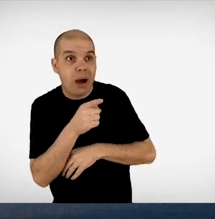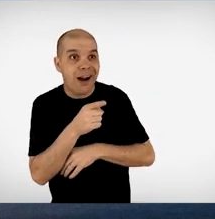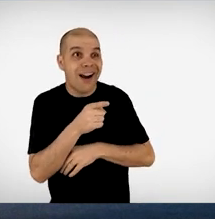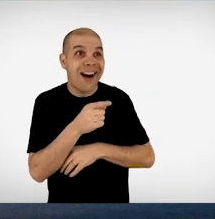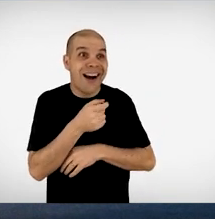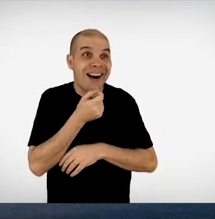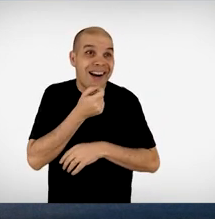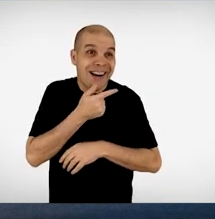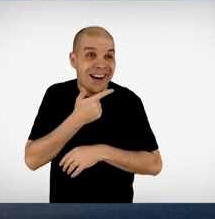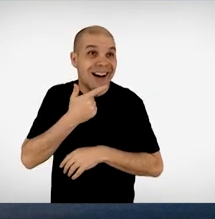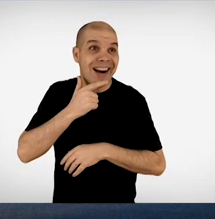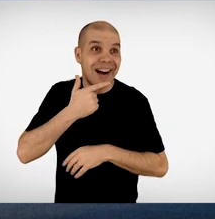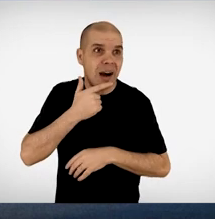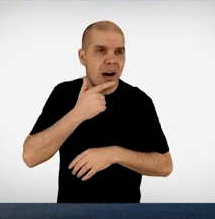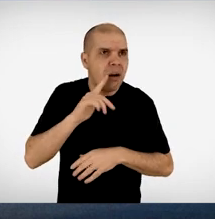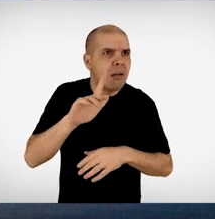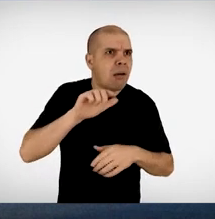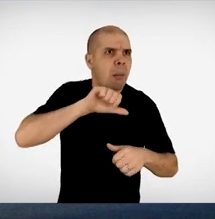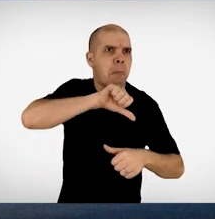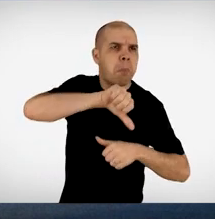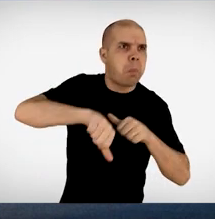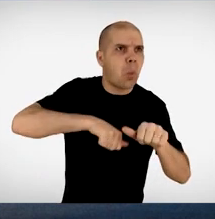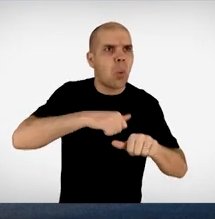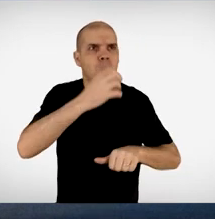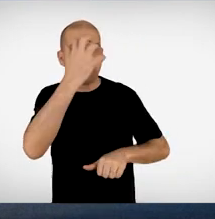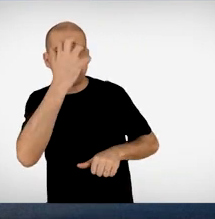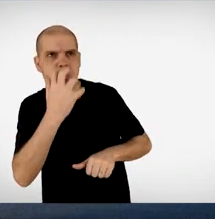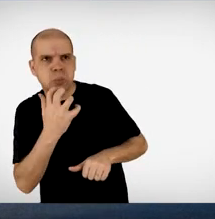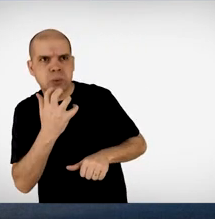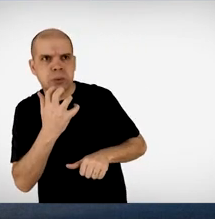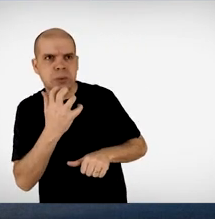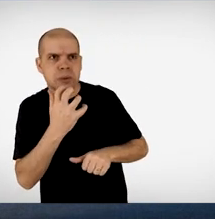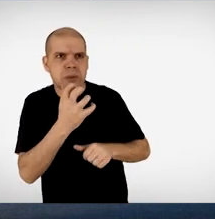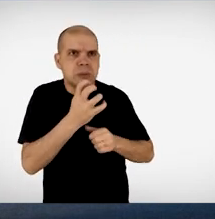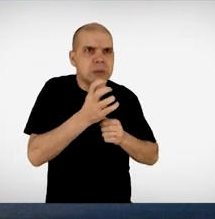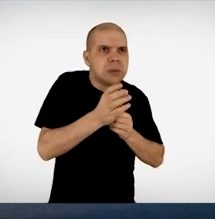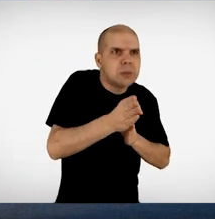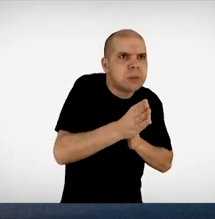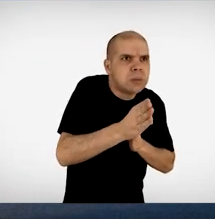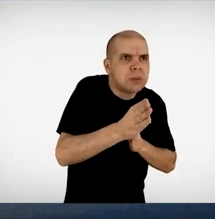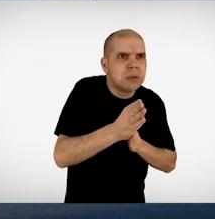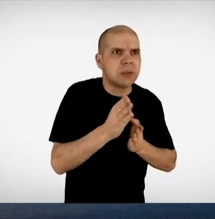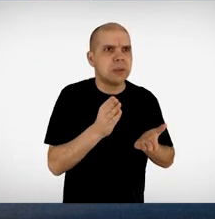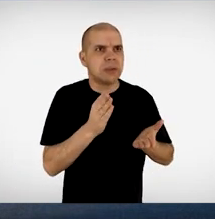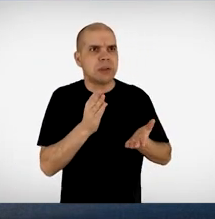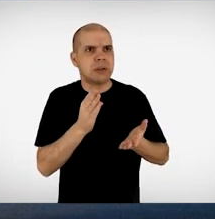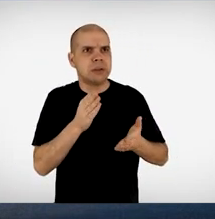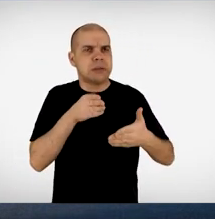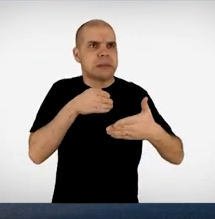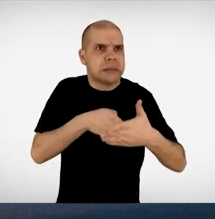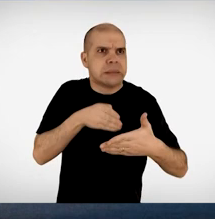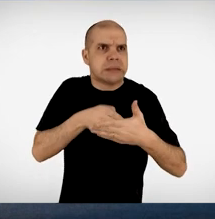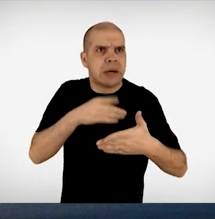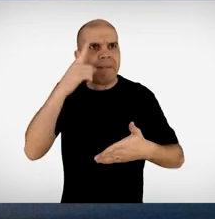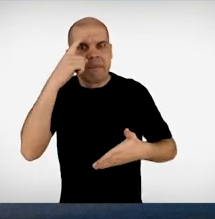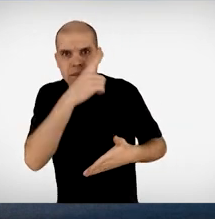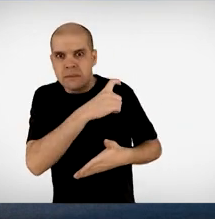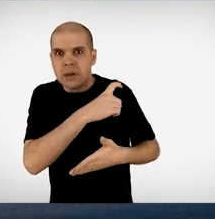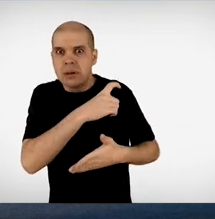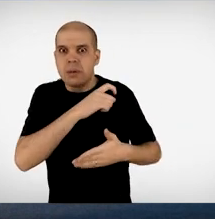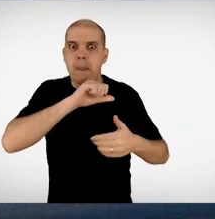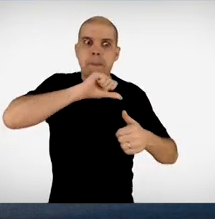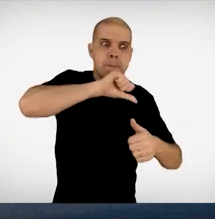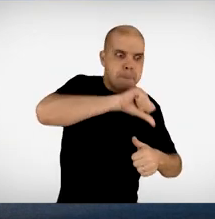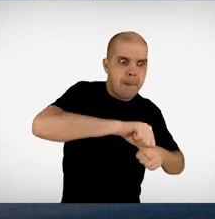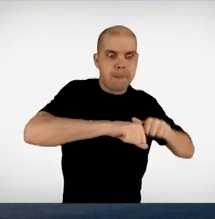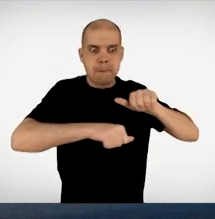rumo, reviravoltas, lutas, tropeços, perdas e riscos. Uma sucessão de eventos